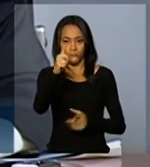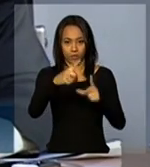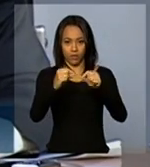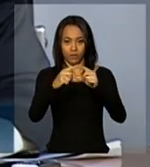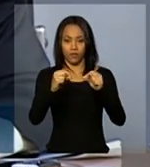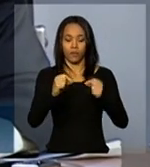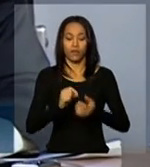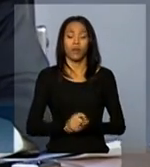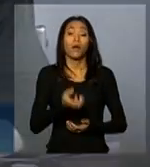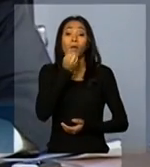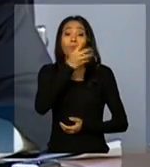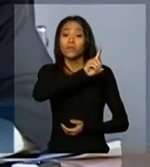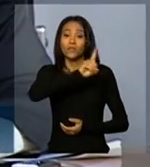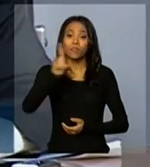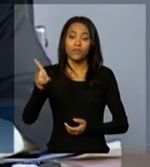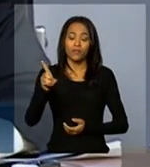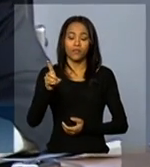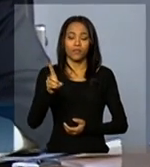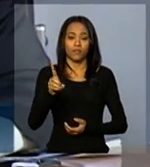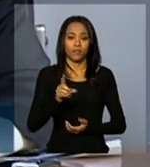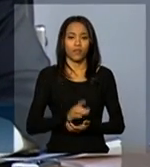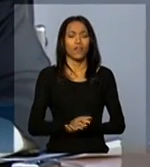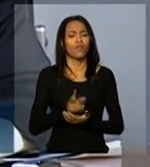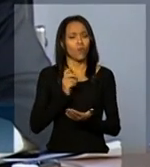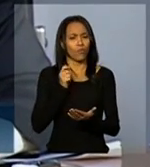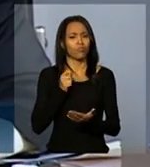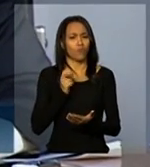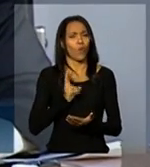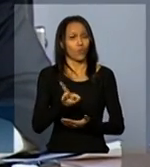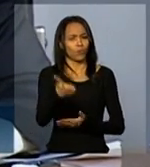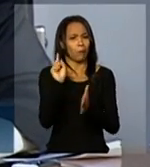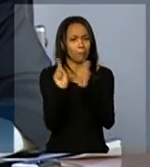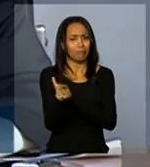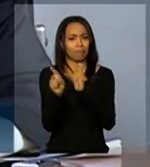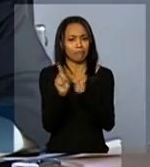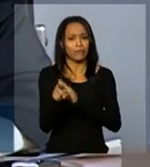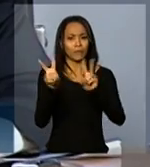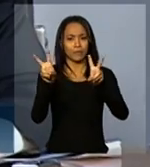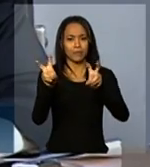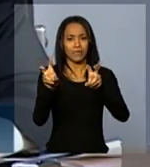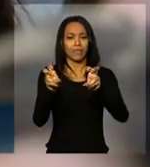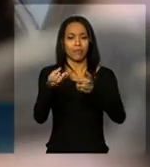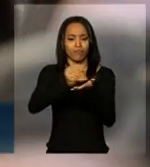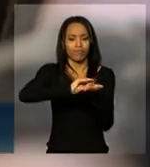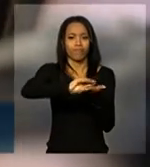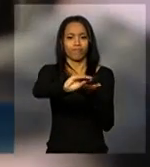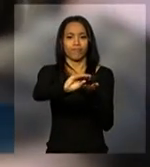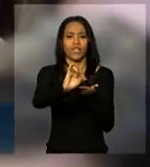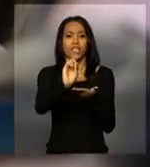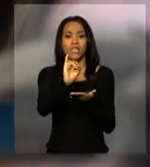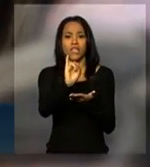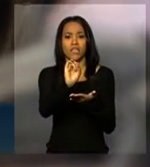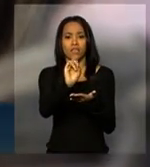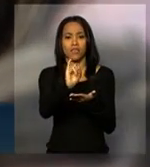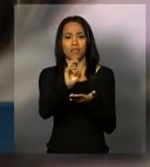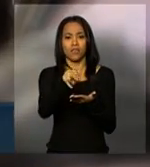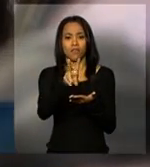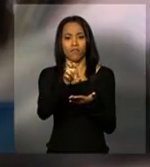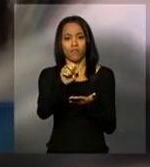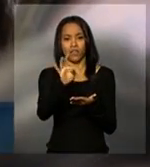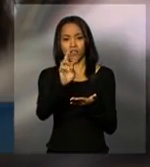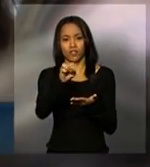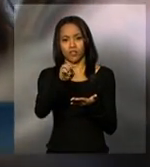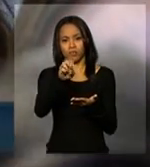Bom dia, ministro. Bom dia. Eu vou insistir nessa questão do investimento, primeiramente, porque o senhor falou que há expectativa